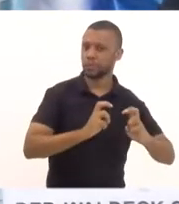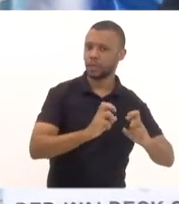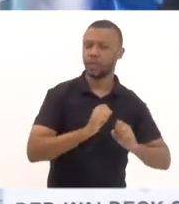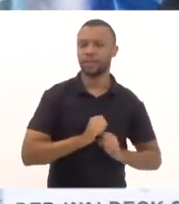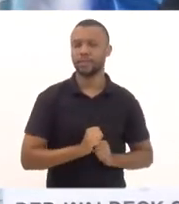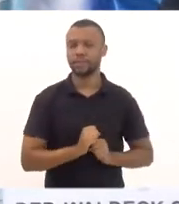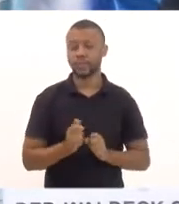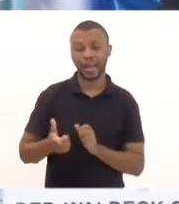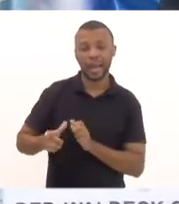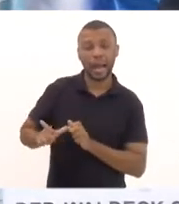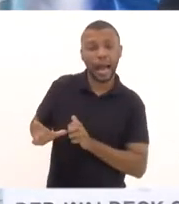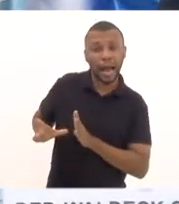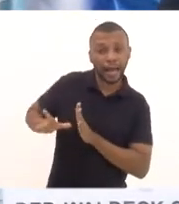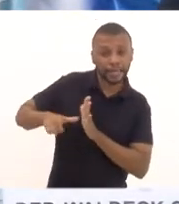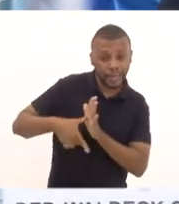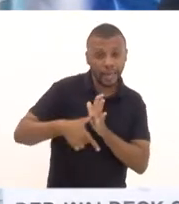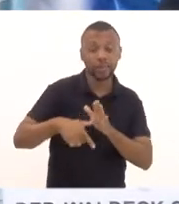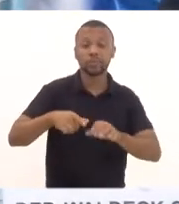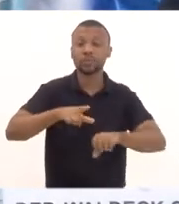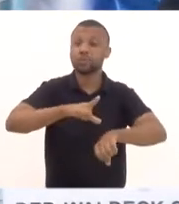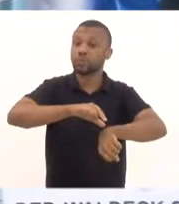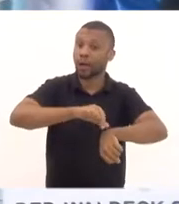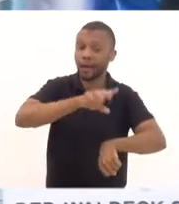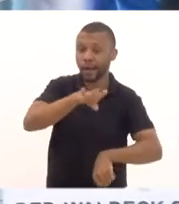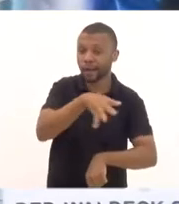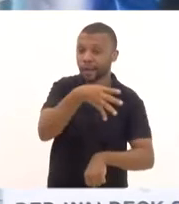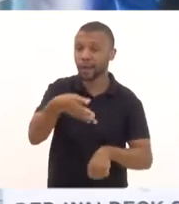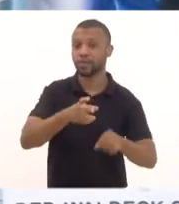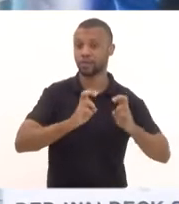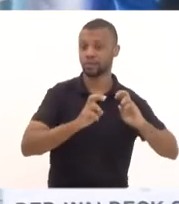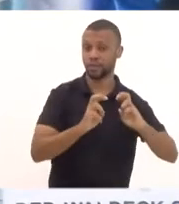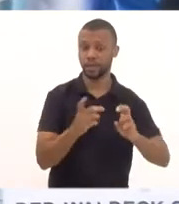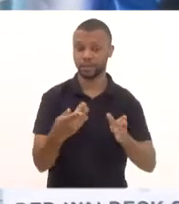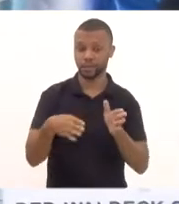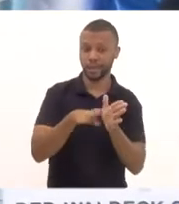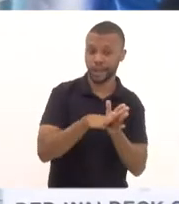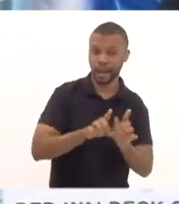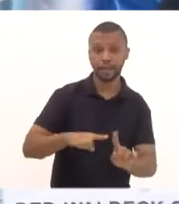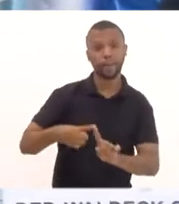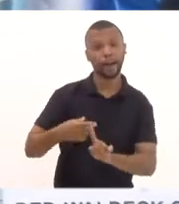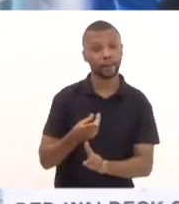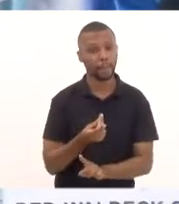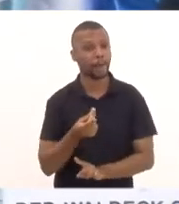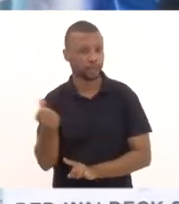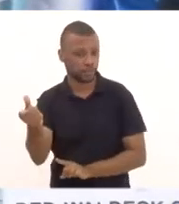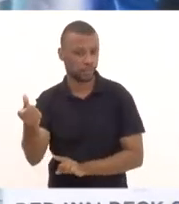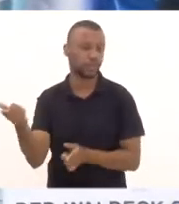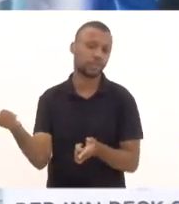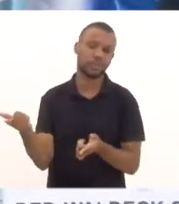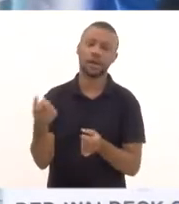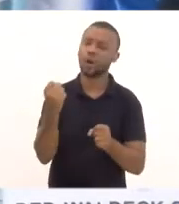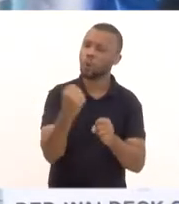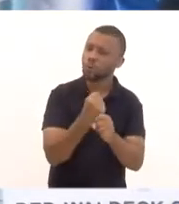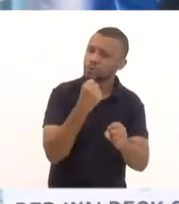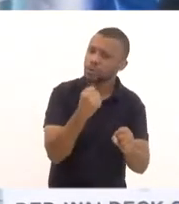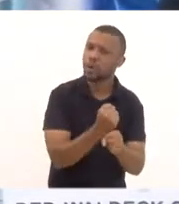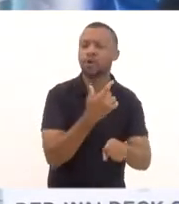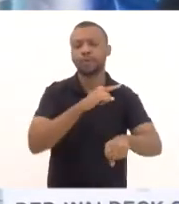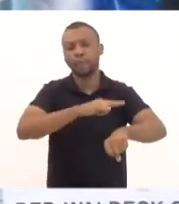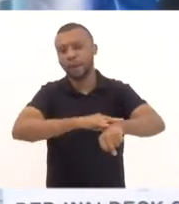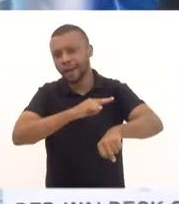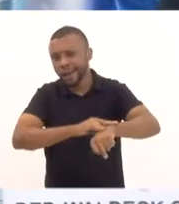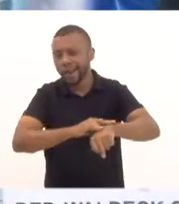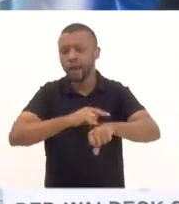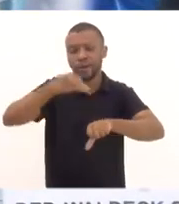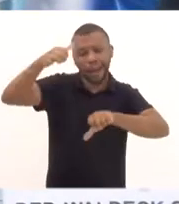de chegadas e Partidas superlotação nas composições chegadas e Partidas durante as viagens a sensibilidade as estações coleção de banheiro analisadas as condições de têm